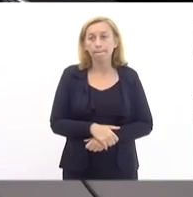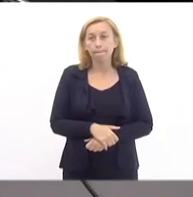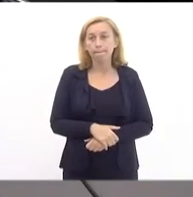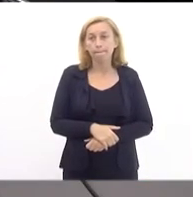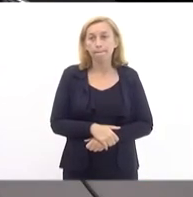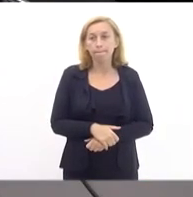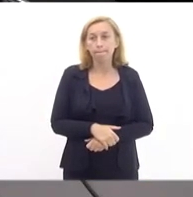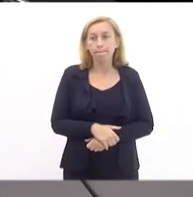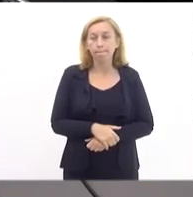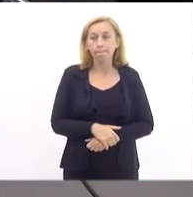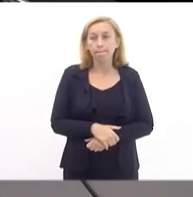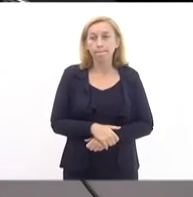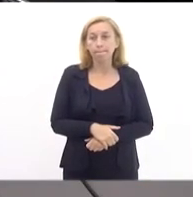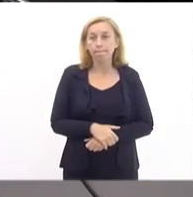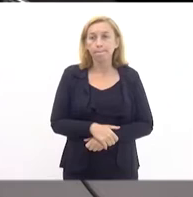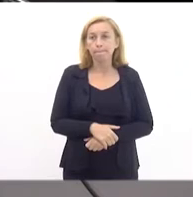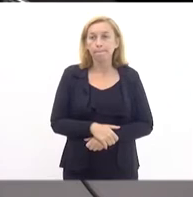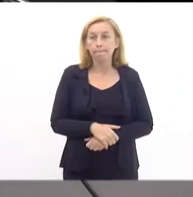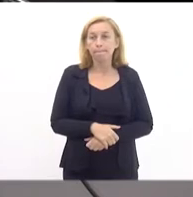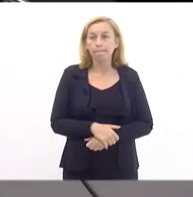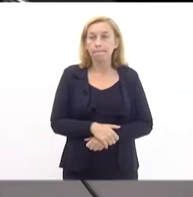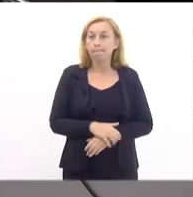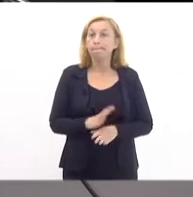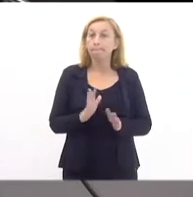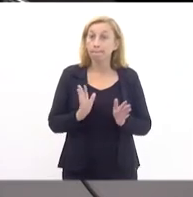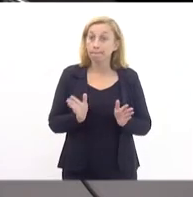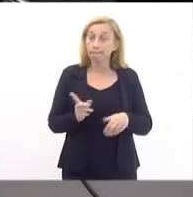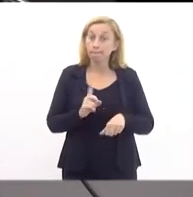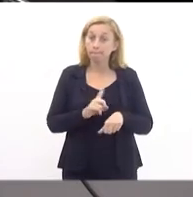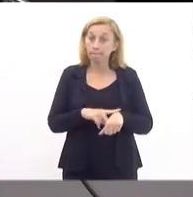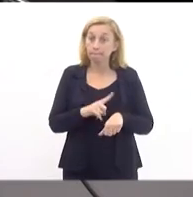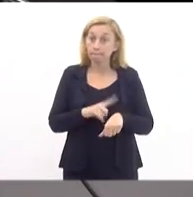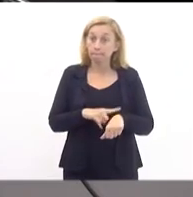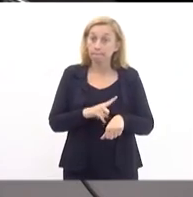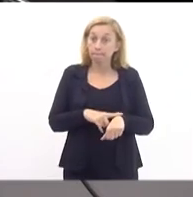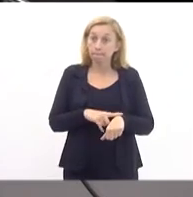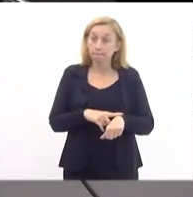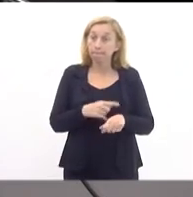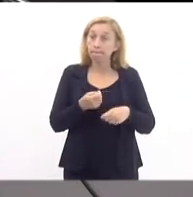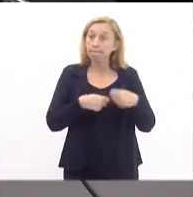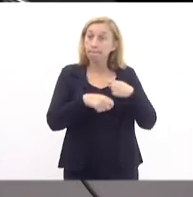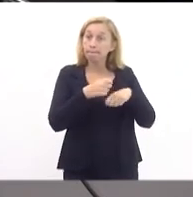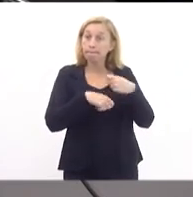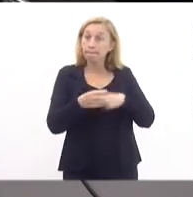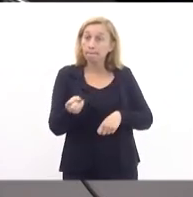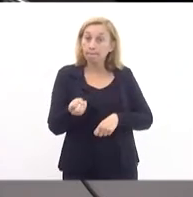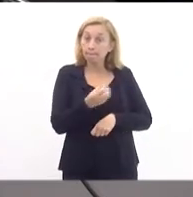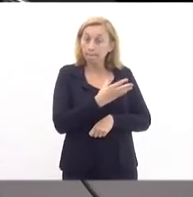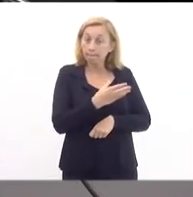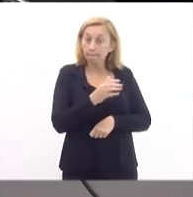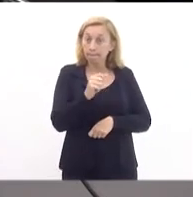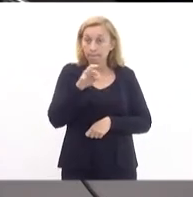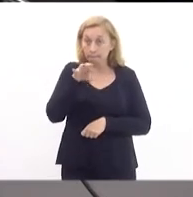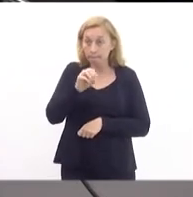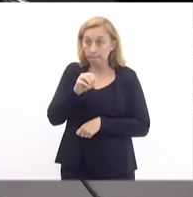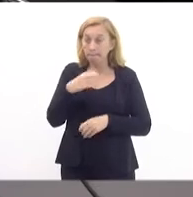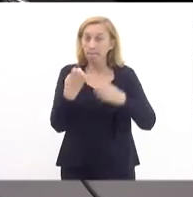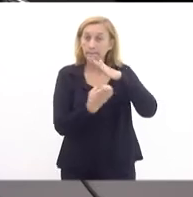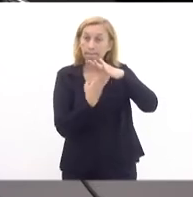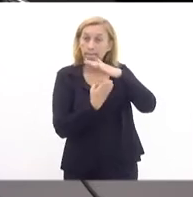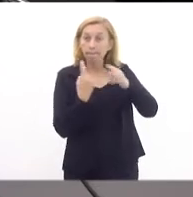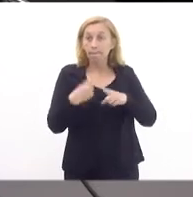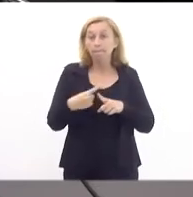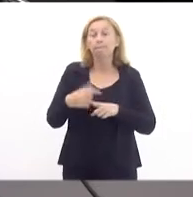Pois não, faz favor. A gente agora está no momento negociando um novo aditivo com a concessionária,